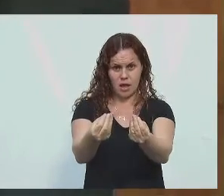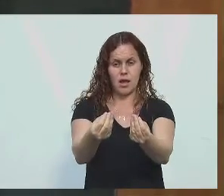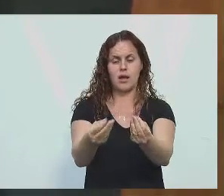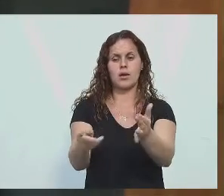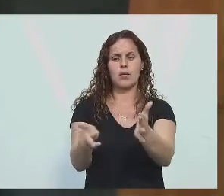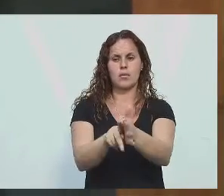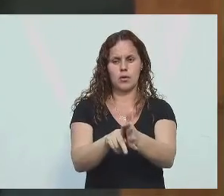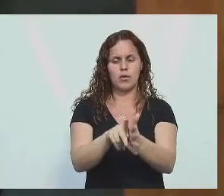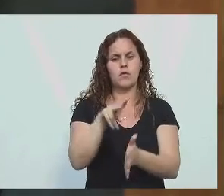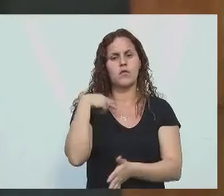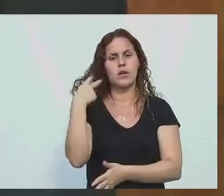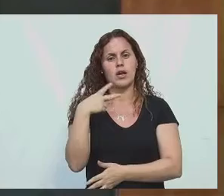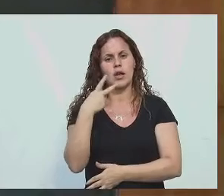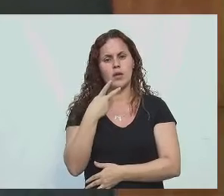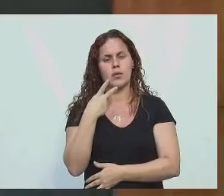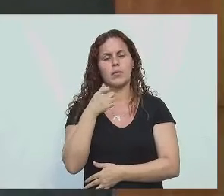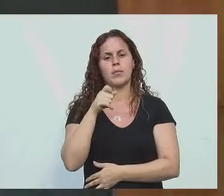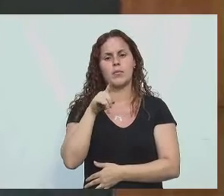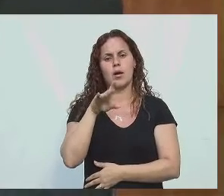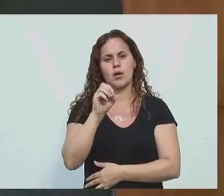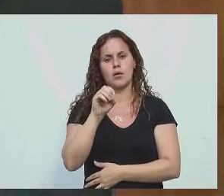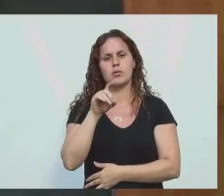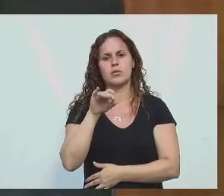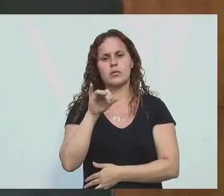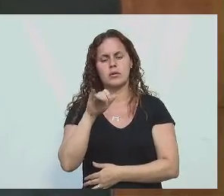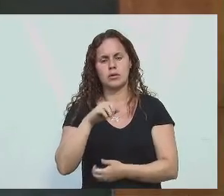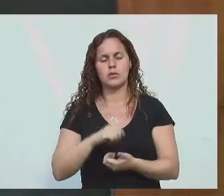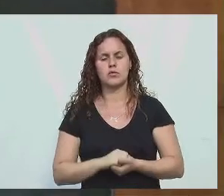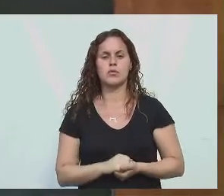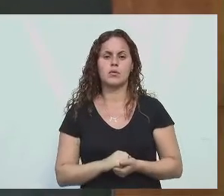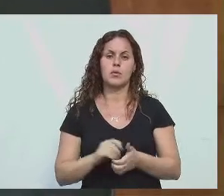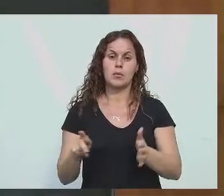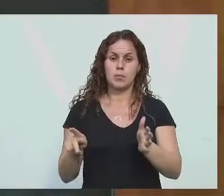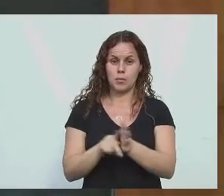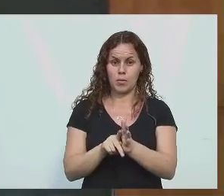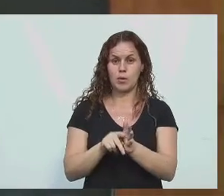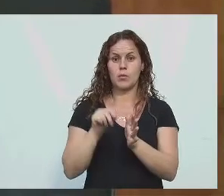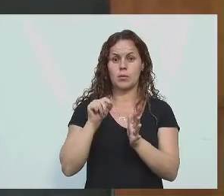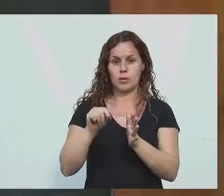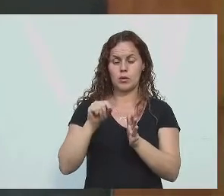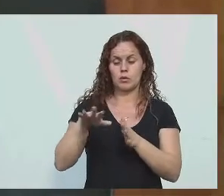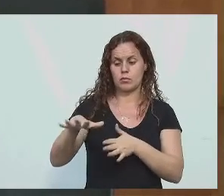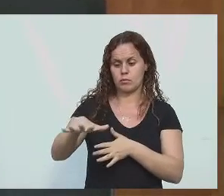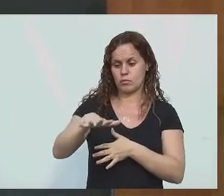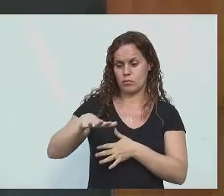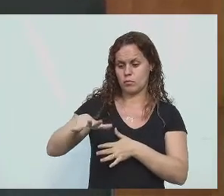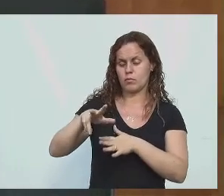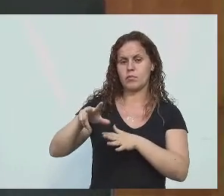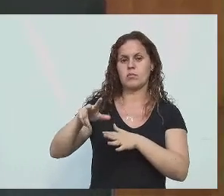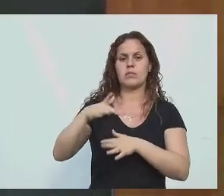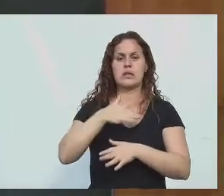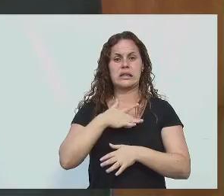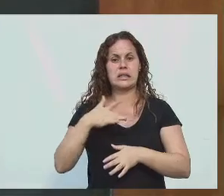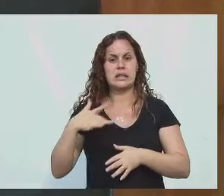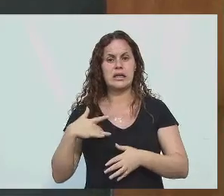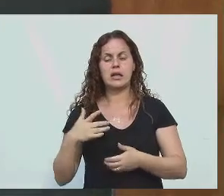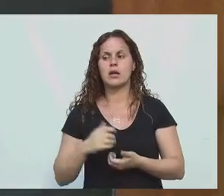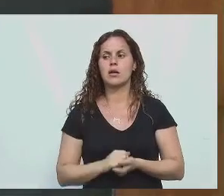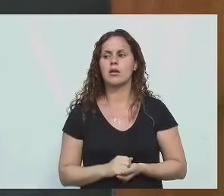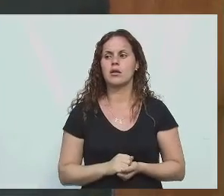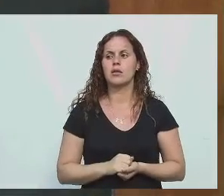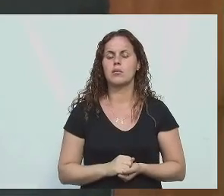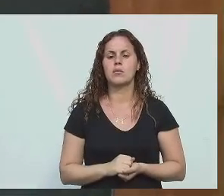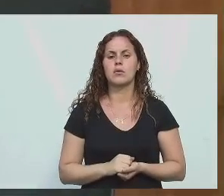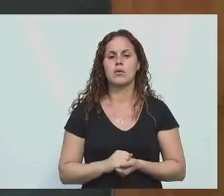com a sua sensibilidade, quando trata das questões do campo, né, questões da saúde, relacionadas à assistência